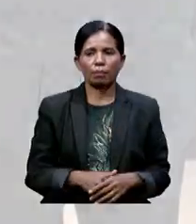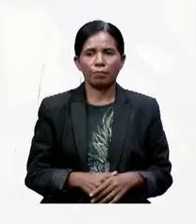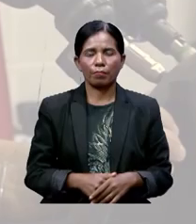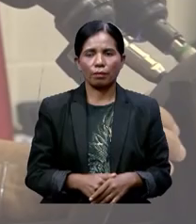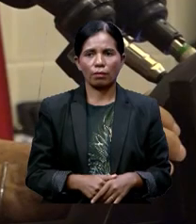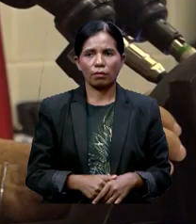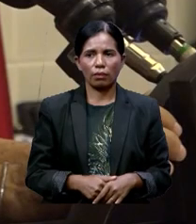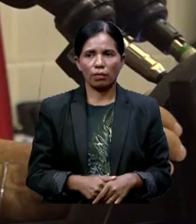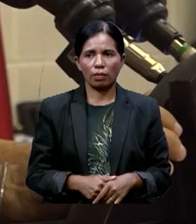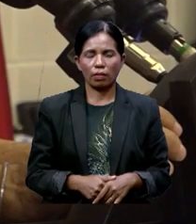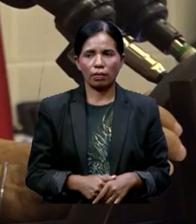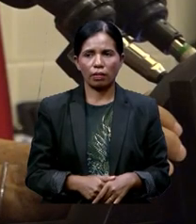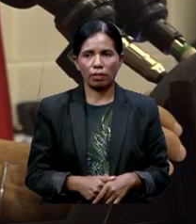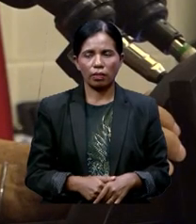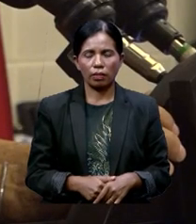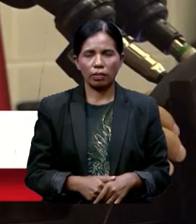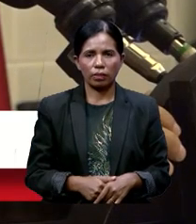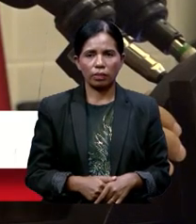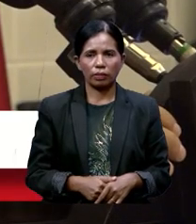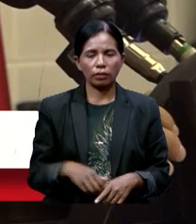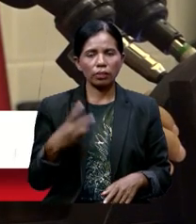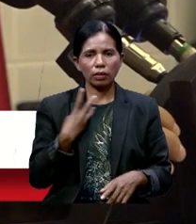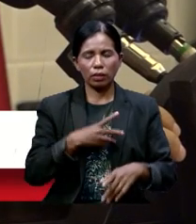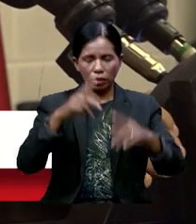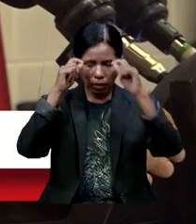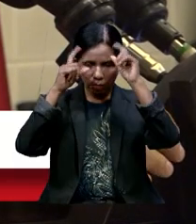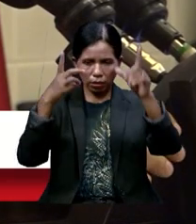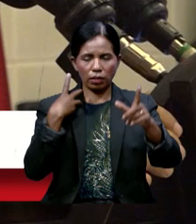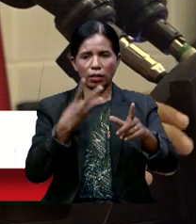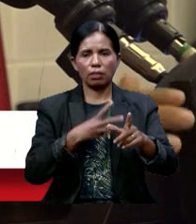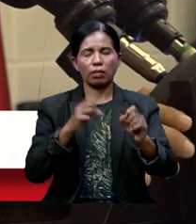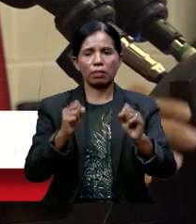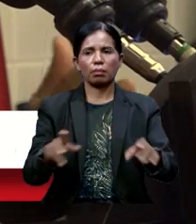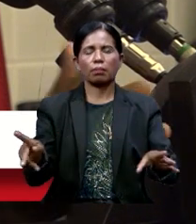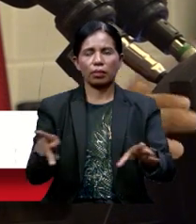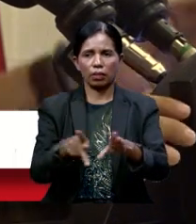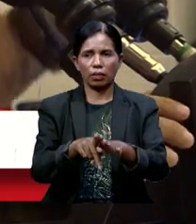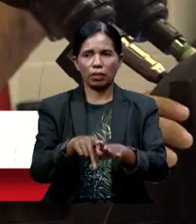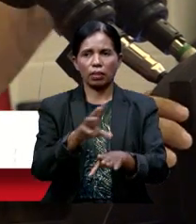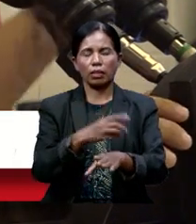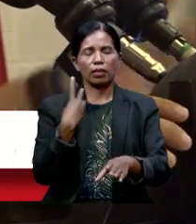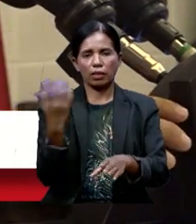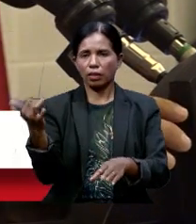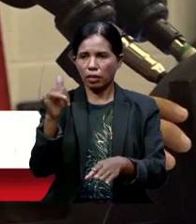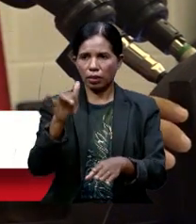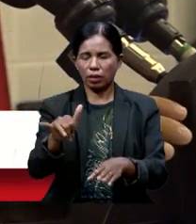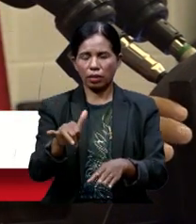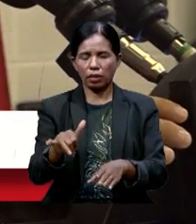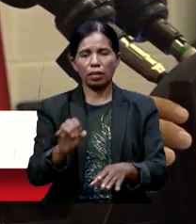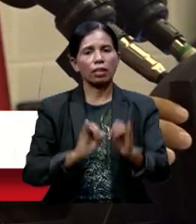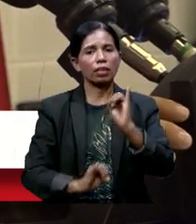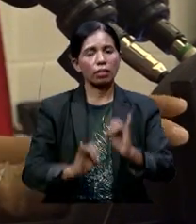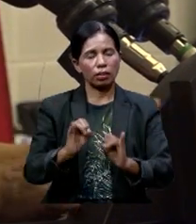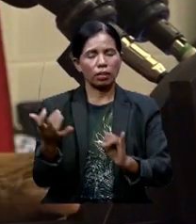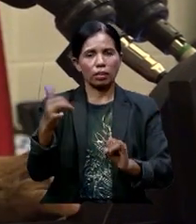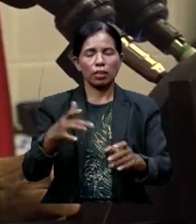is one of the 10 best in the world. I'm a puzzle. But anyway, they are independent, they have